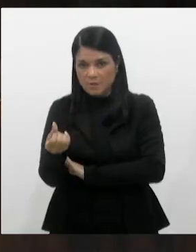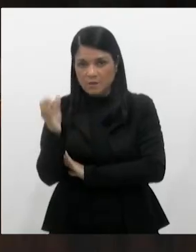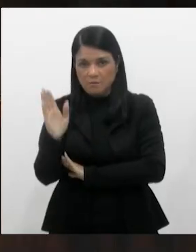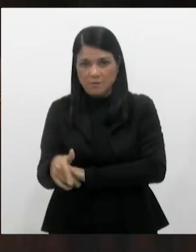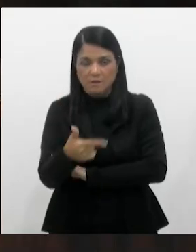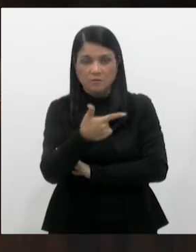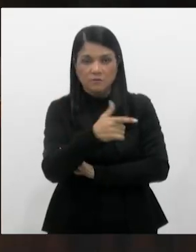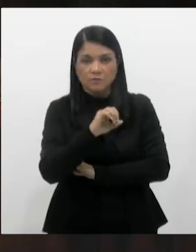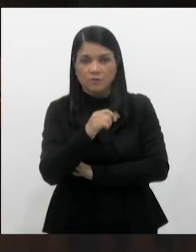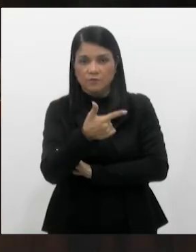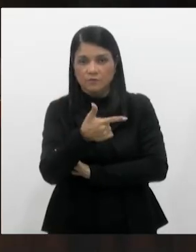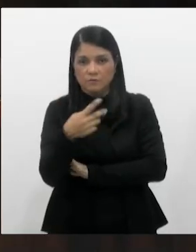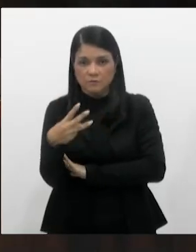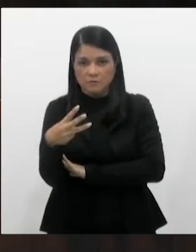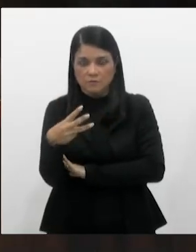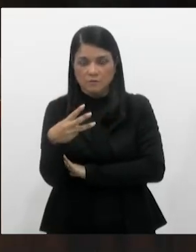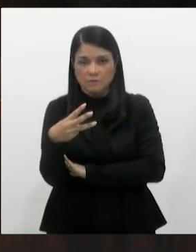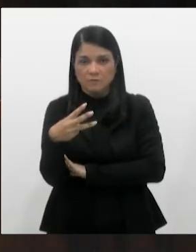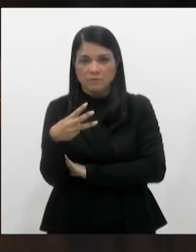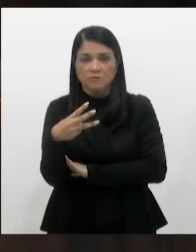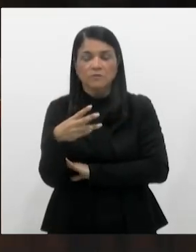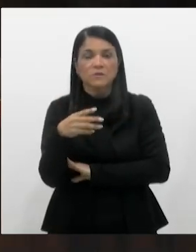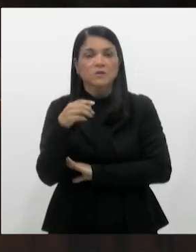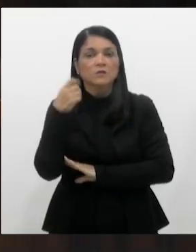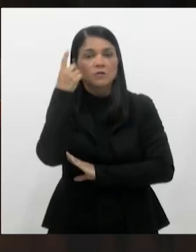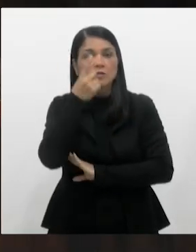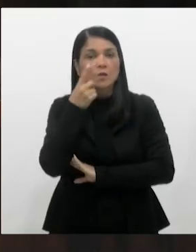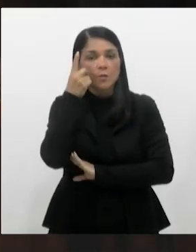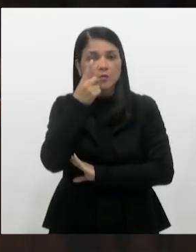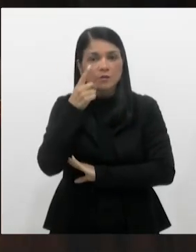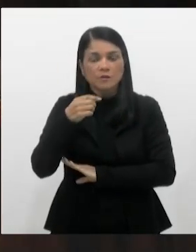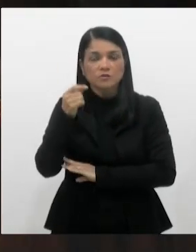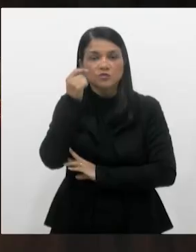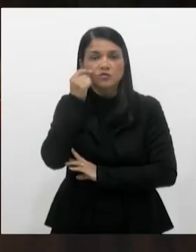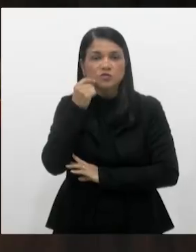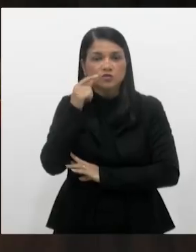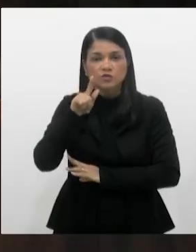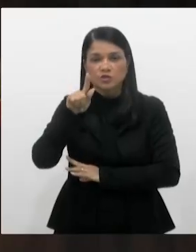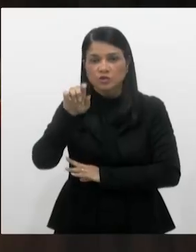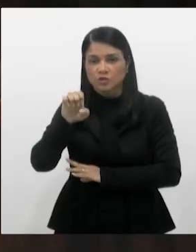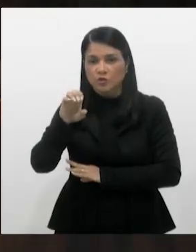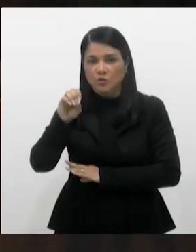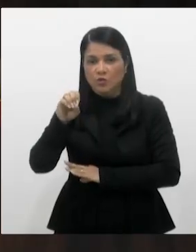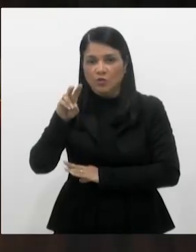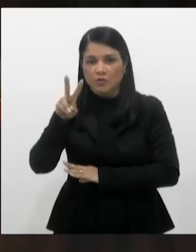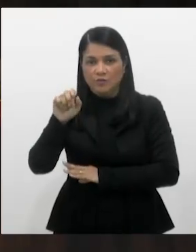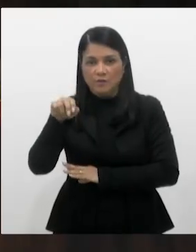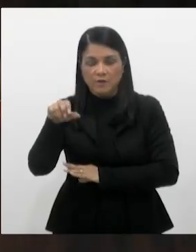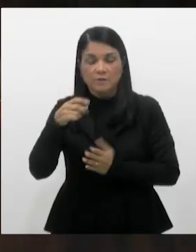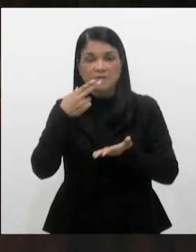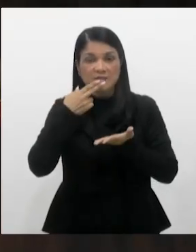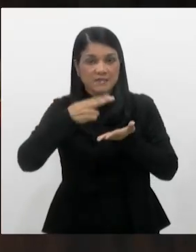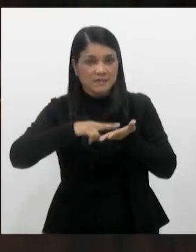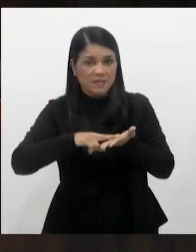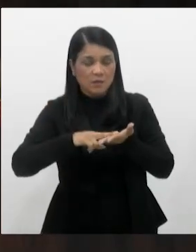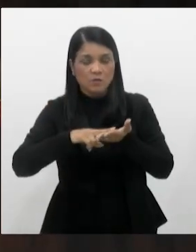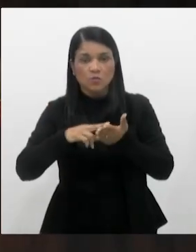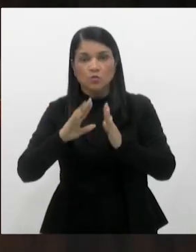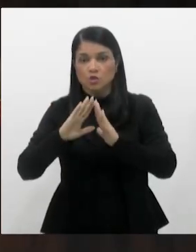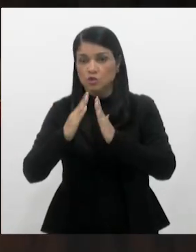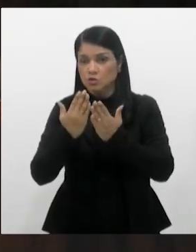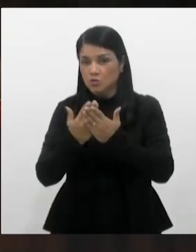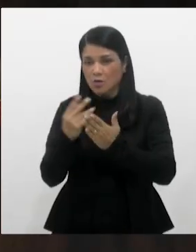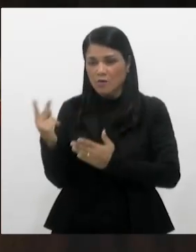2766-A de 2023, de autoria do deputado Giovanni Ratinho, que institui o selo Escola que Valoriza a